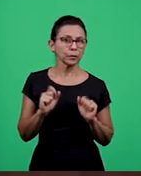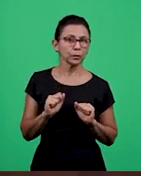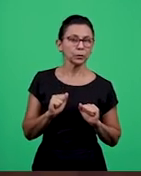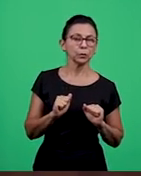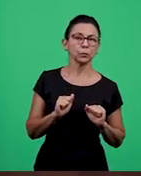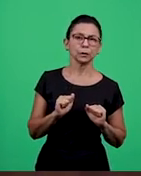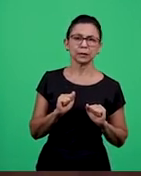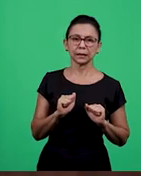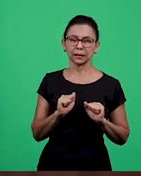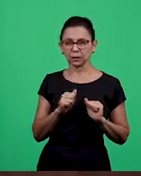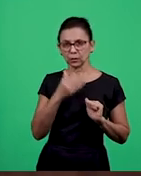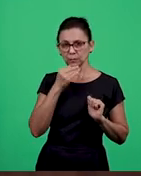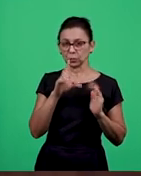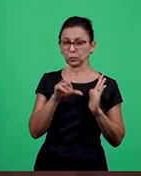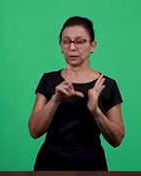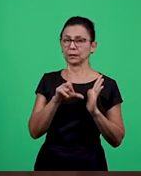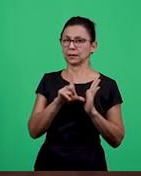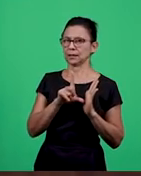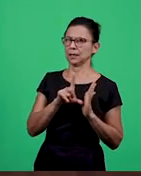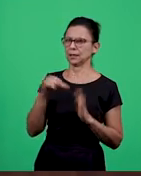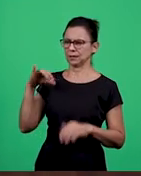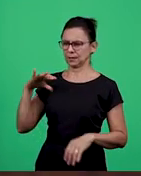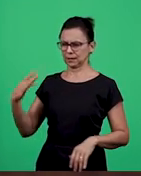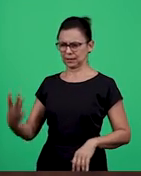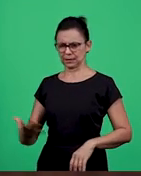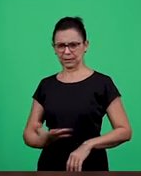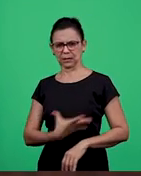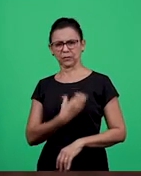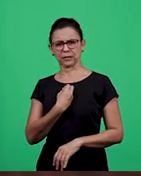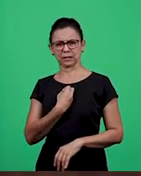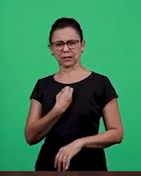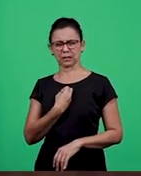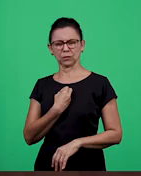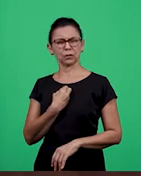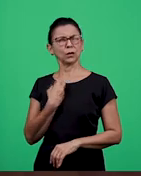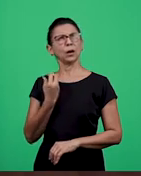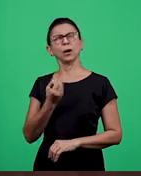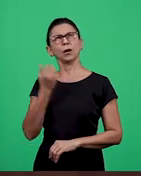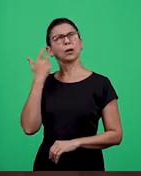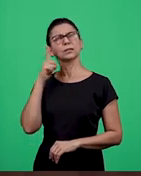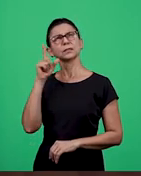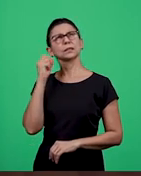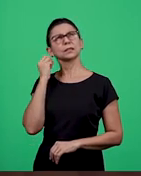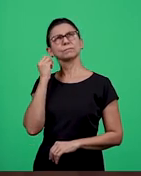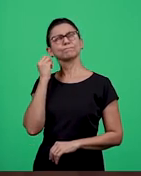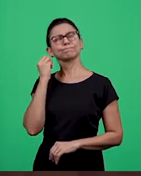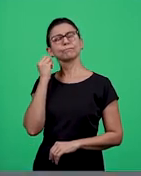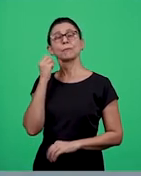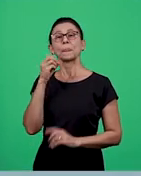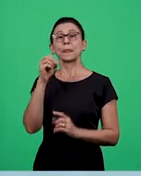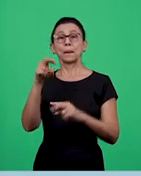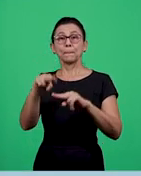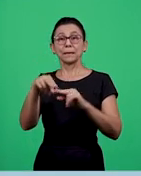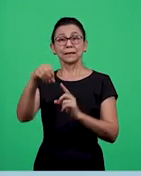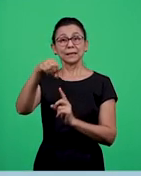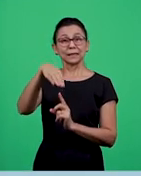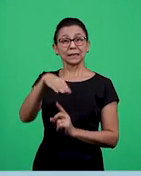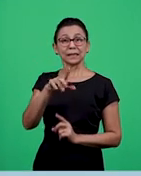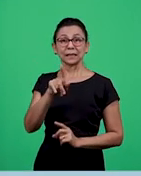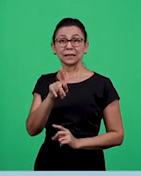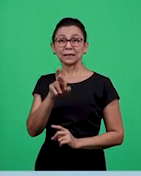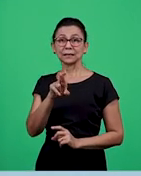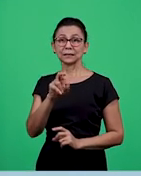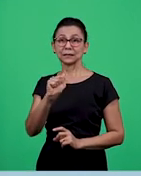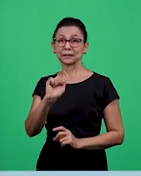descobriu, que a salvação é pela graça, a graça que vem de Deus, porque pela